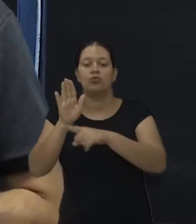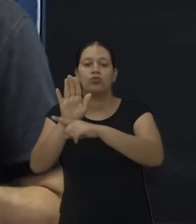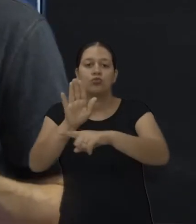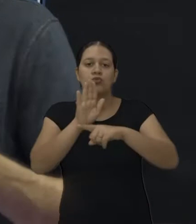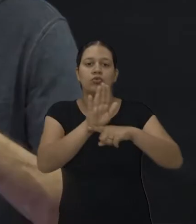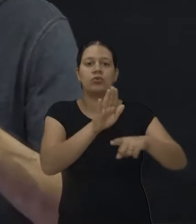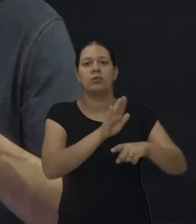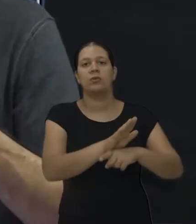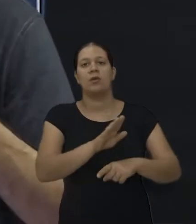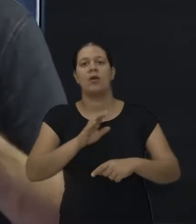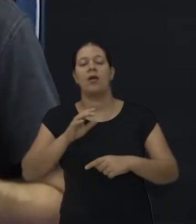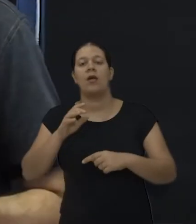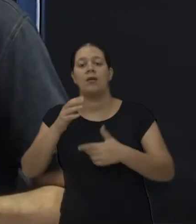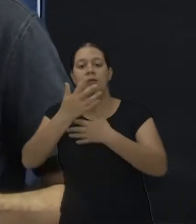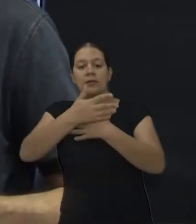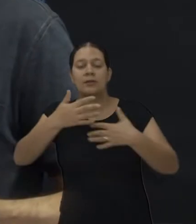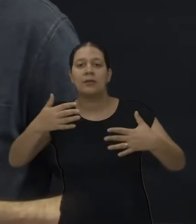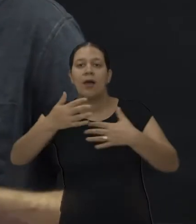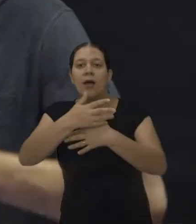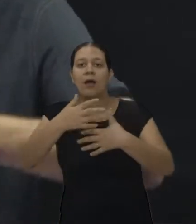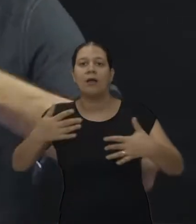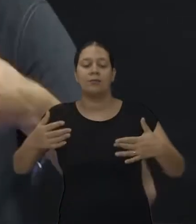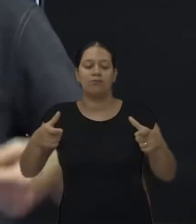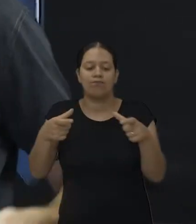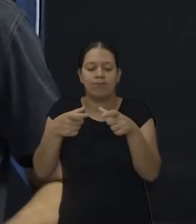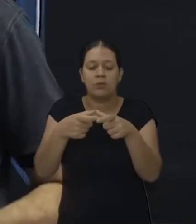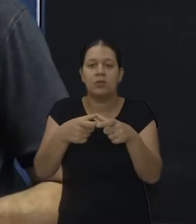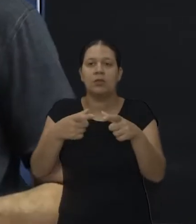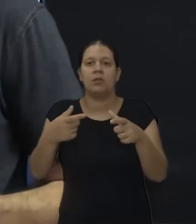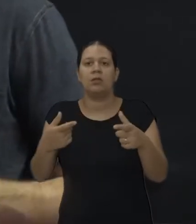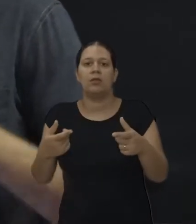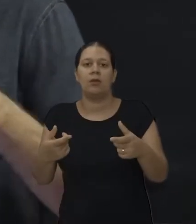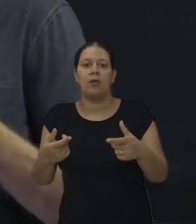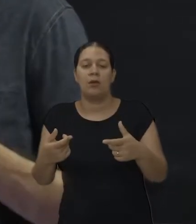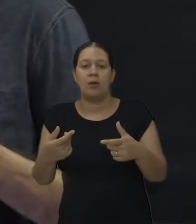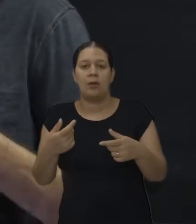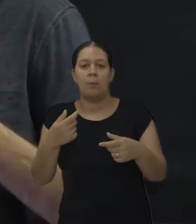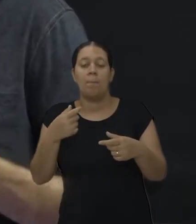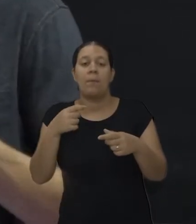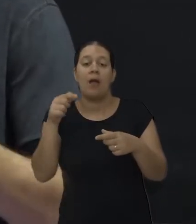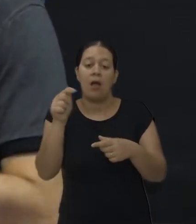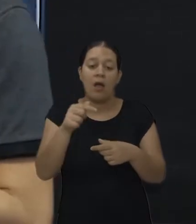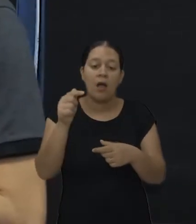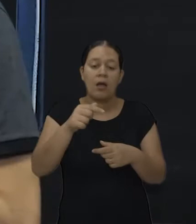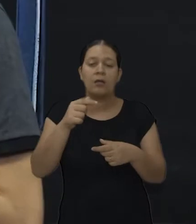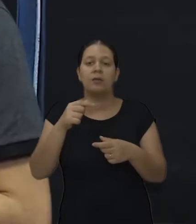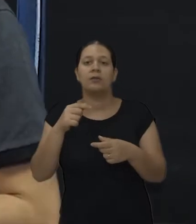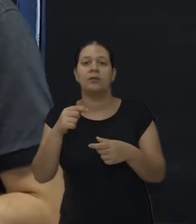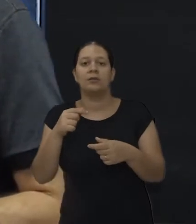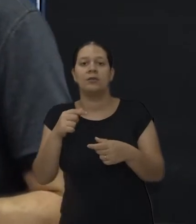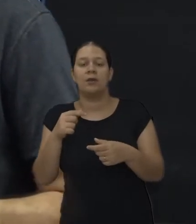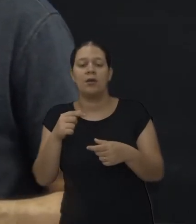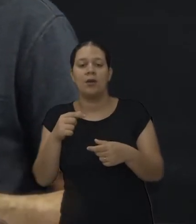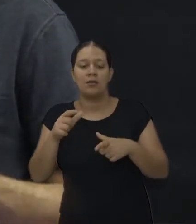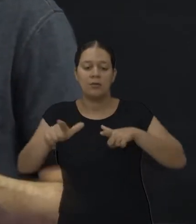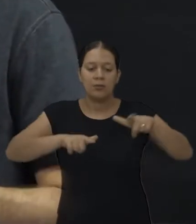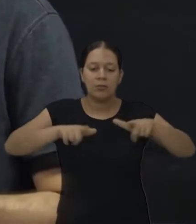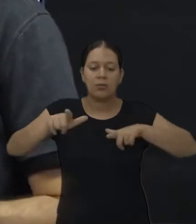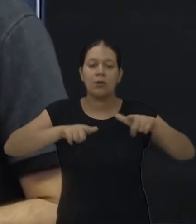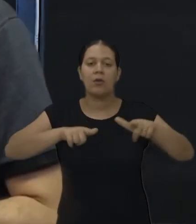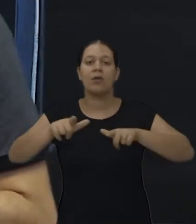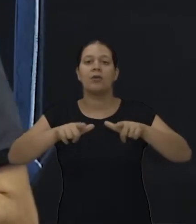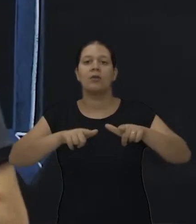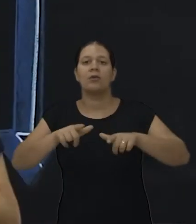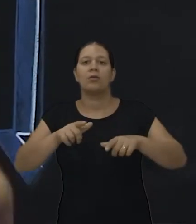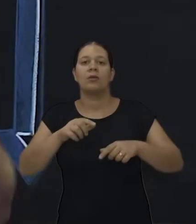abastecimento acontecesse nas cidades pequenas, nas comarcas locais. E essa tarefa, normalmente, ela era